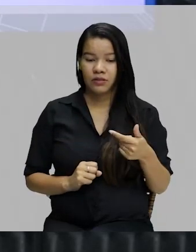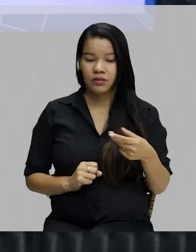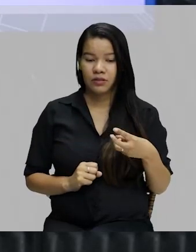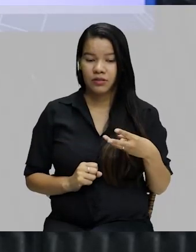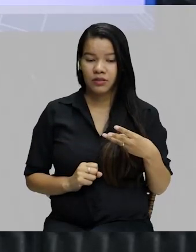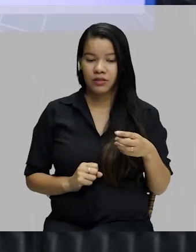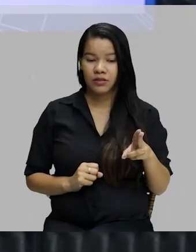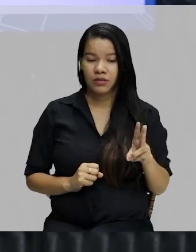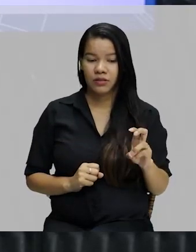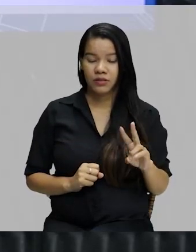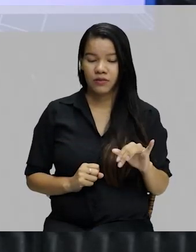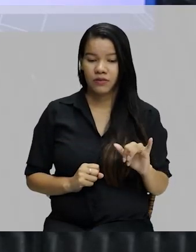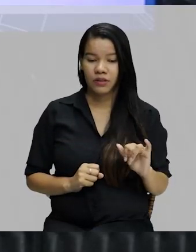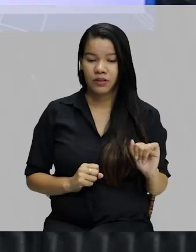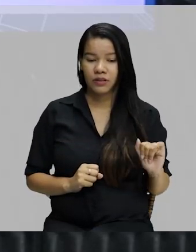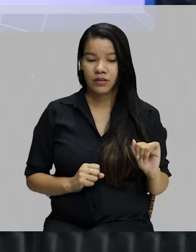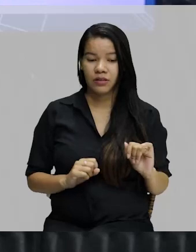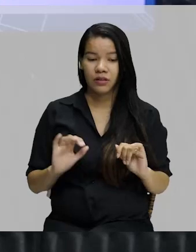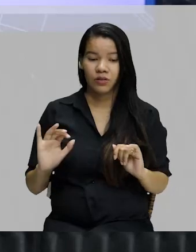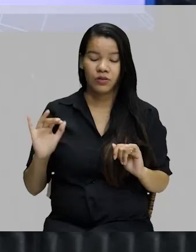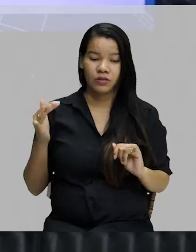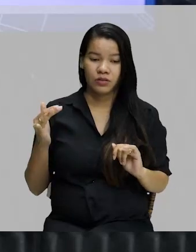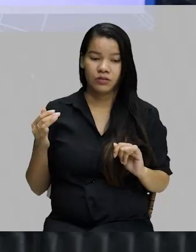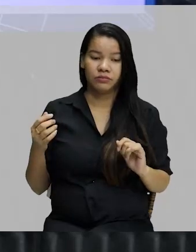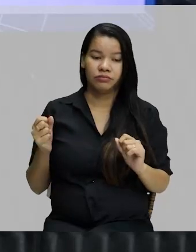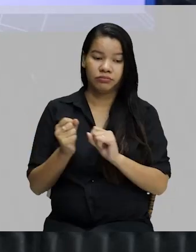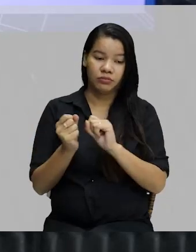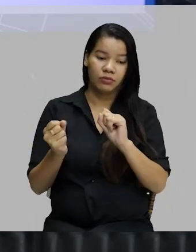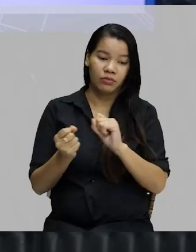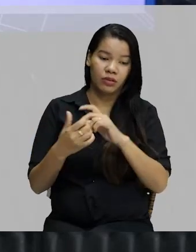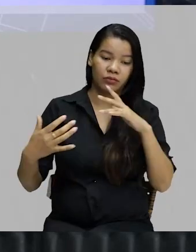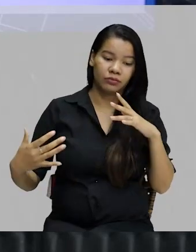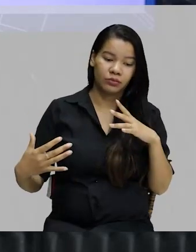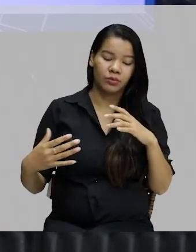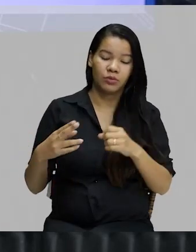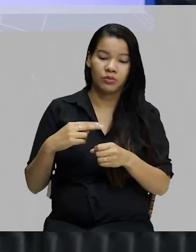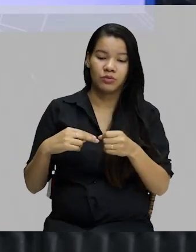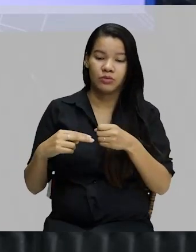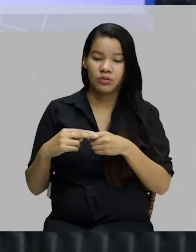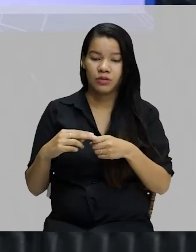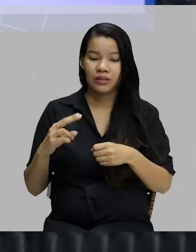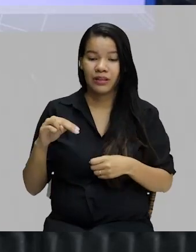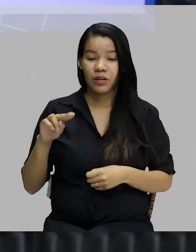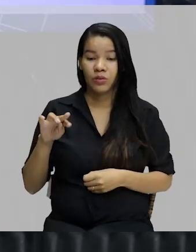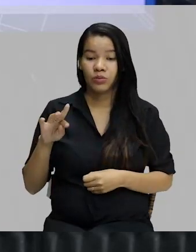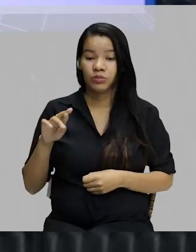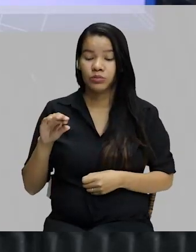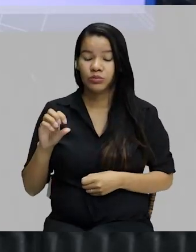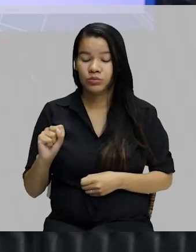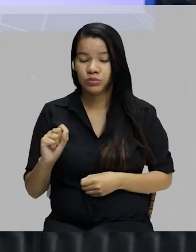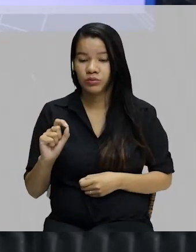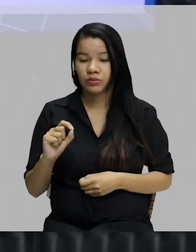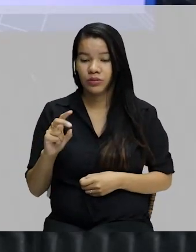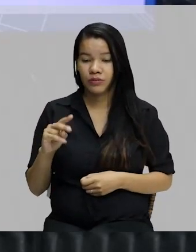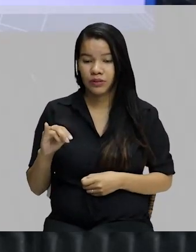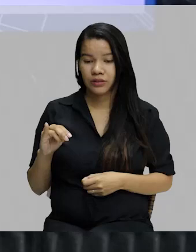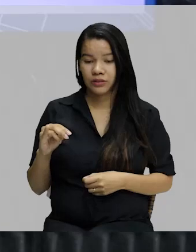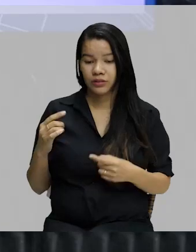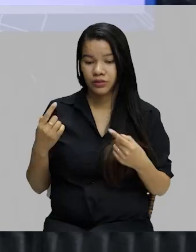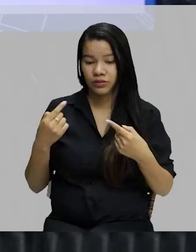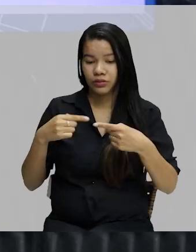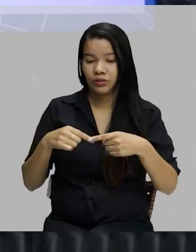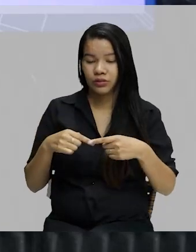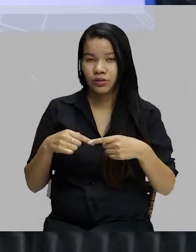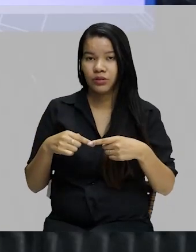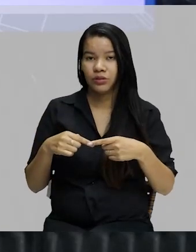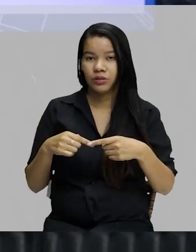o bombardeio através de nêutrons. O nêutron vai atingir o urânio 235, ele